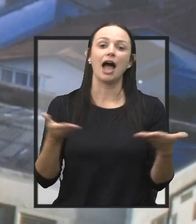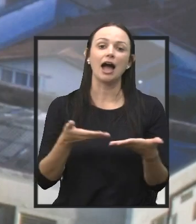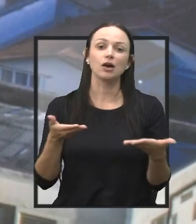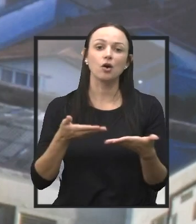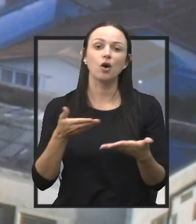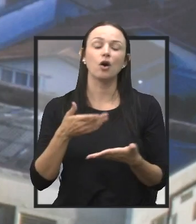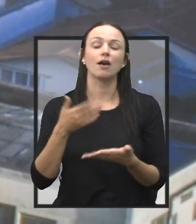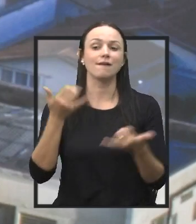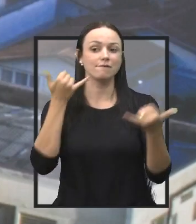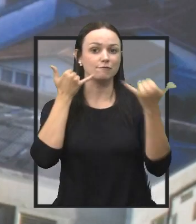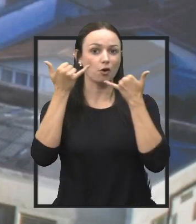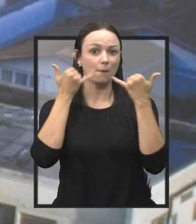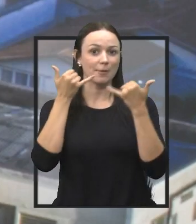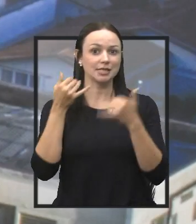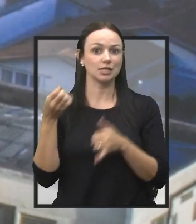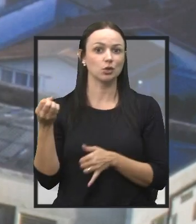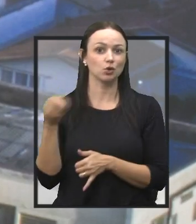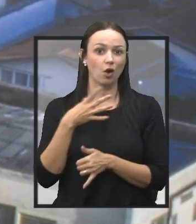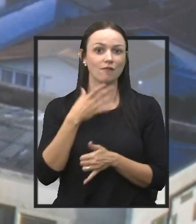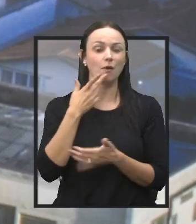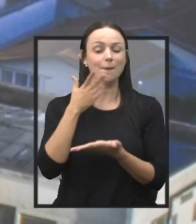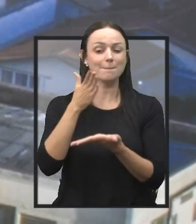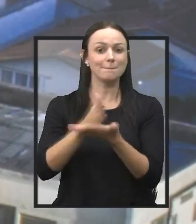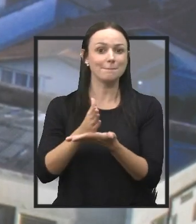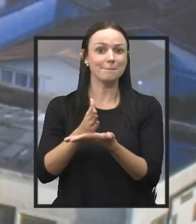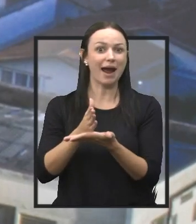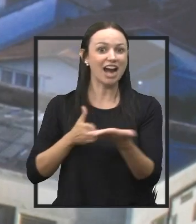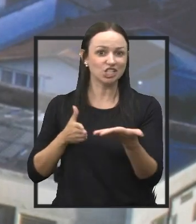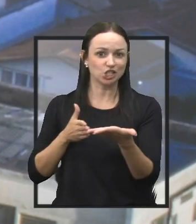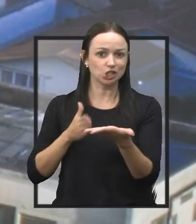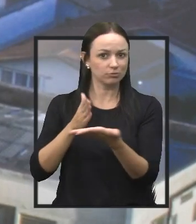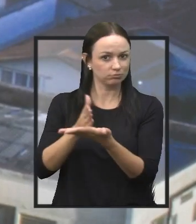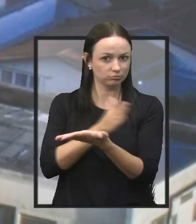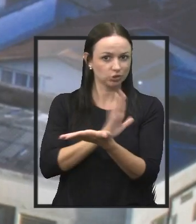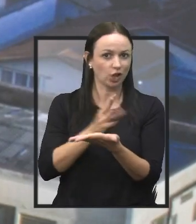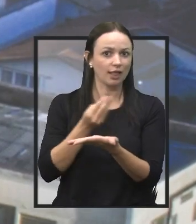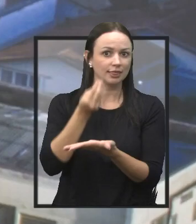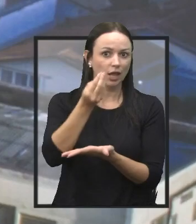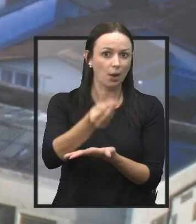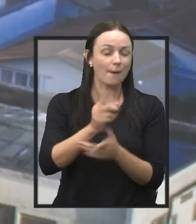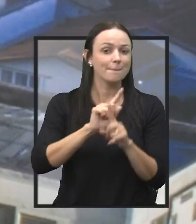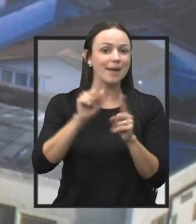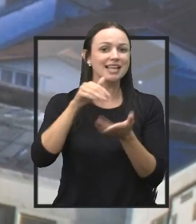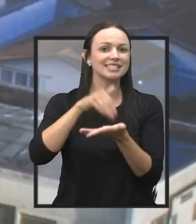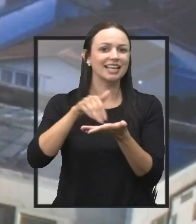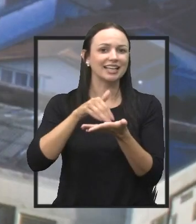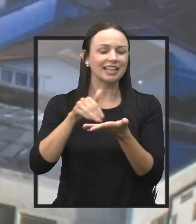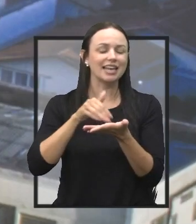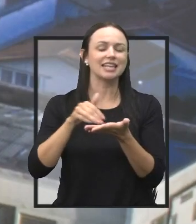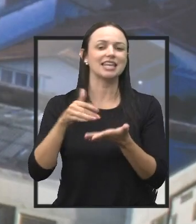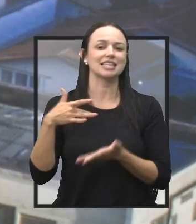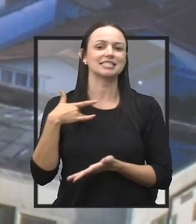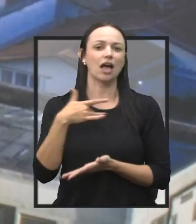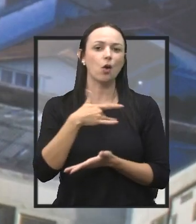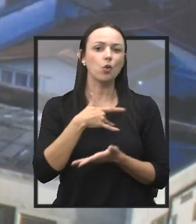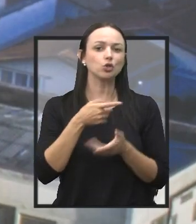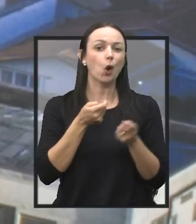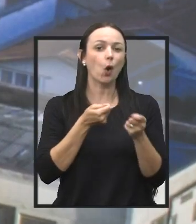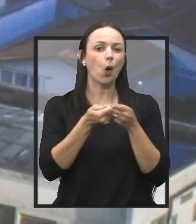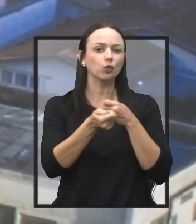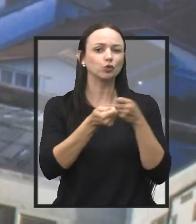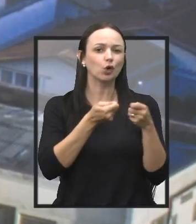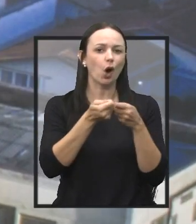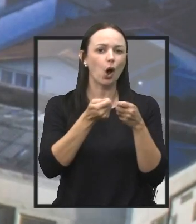recente é que parte da licitação já foi entregue, porém a Secretaria de Saúde vem controlando a distribuição